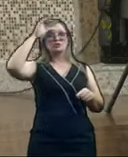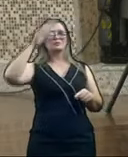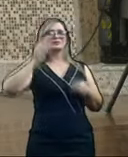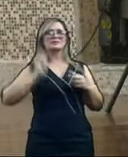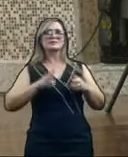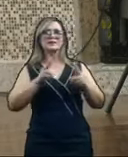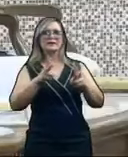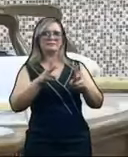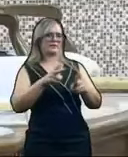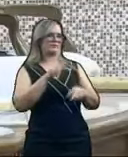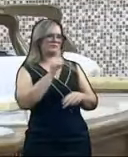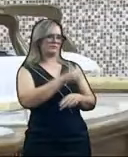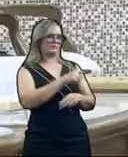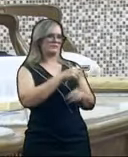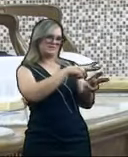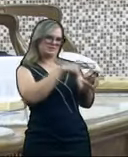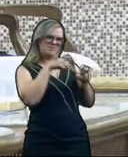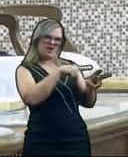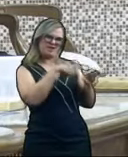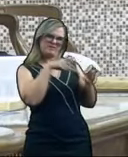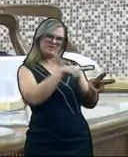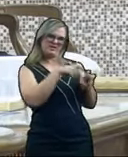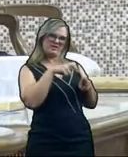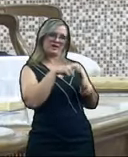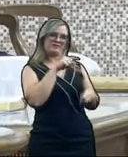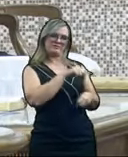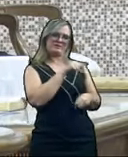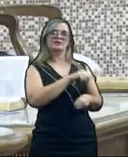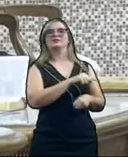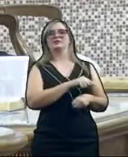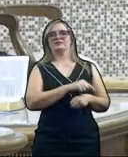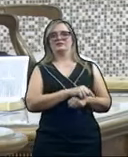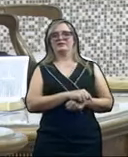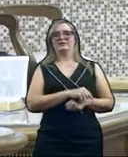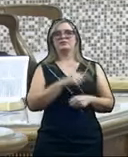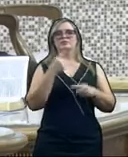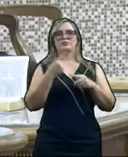que morria o Jacó tinha de repor